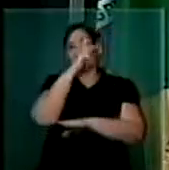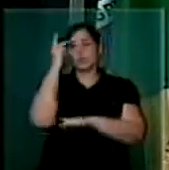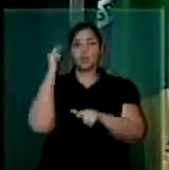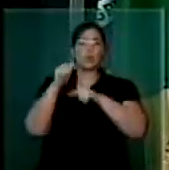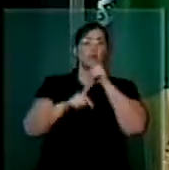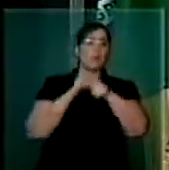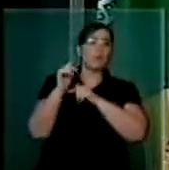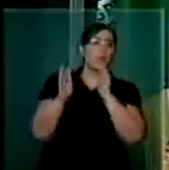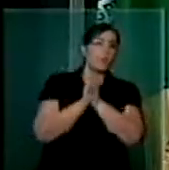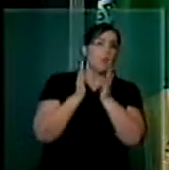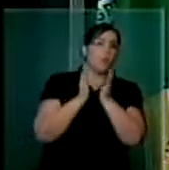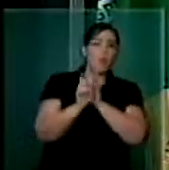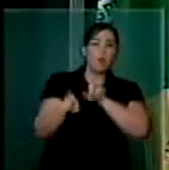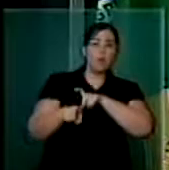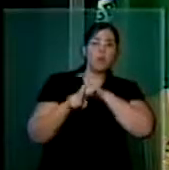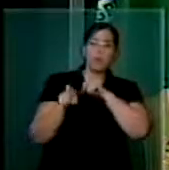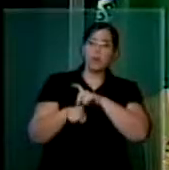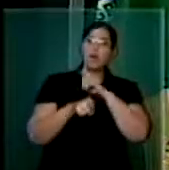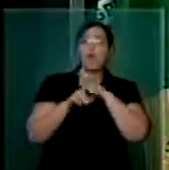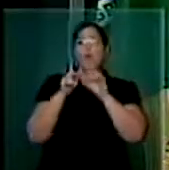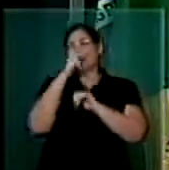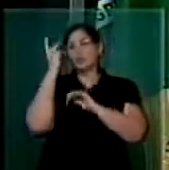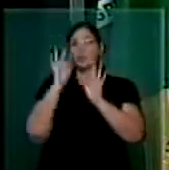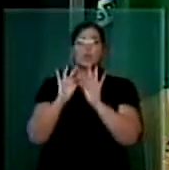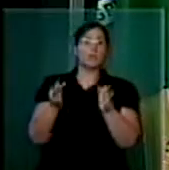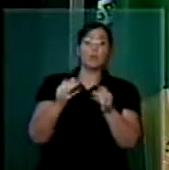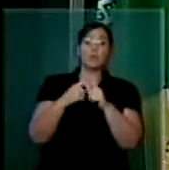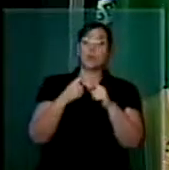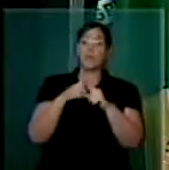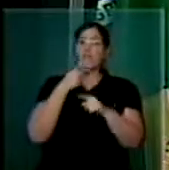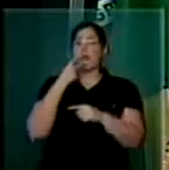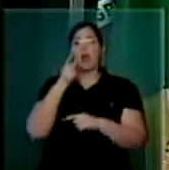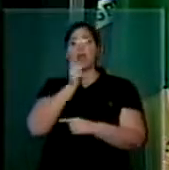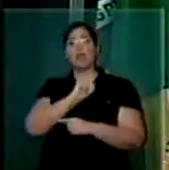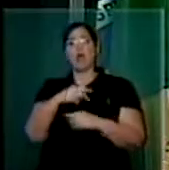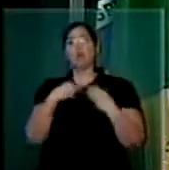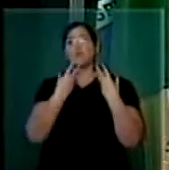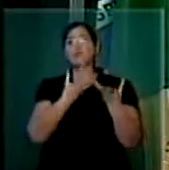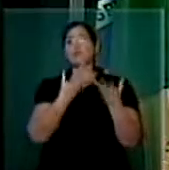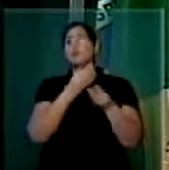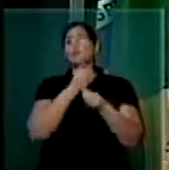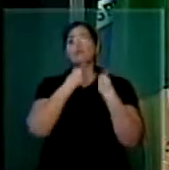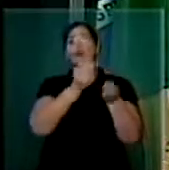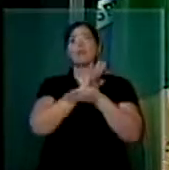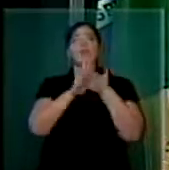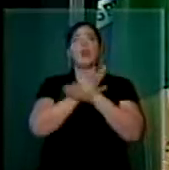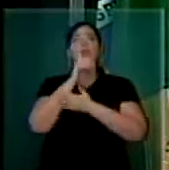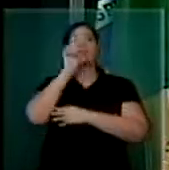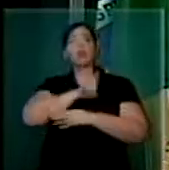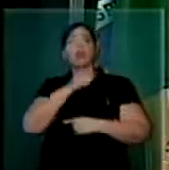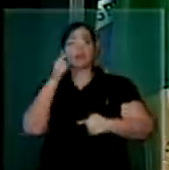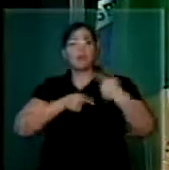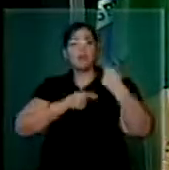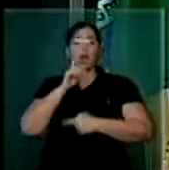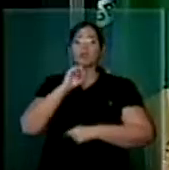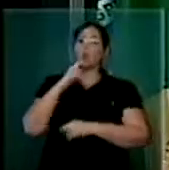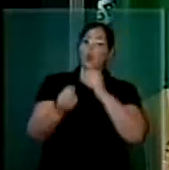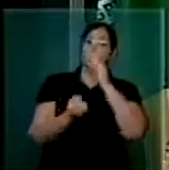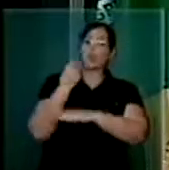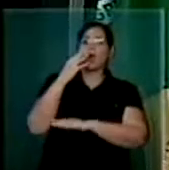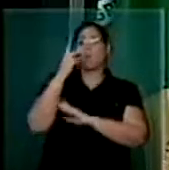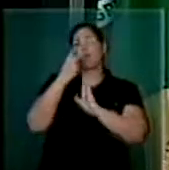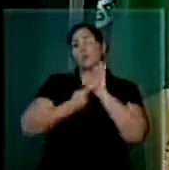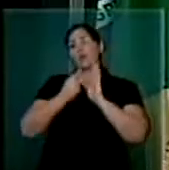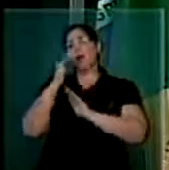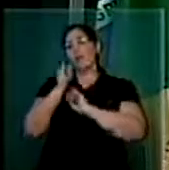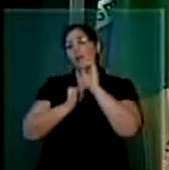trabalhador rural, da pessoa simples, porque está negando o direito ao debate e à construção do programa de banda